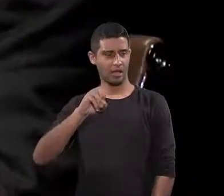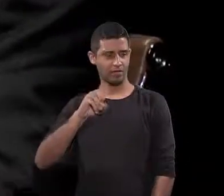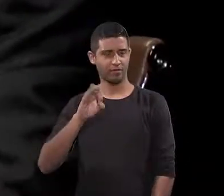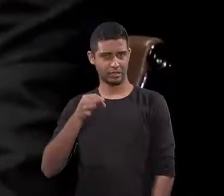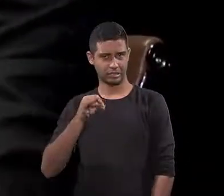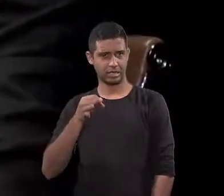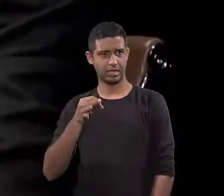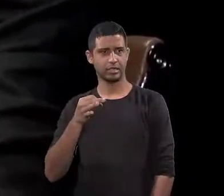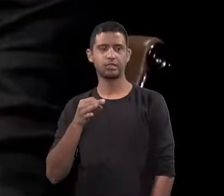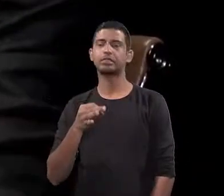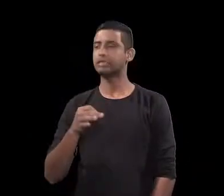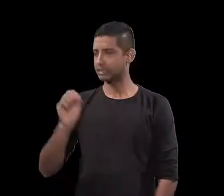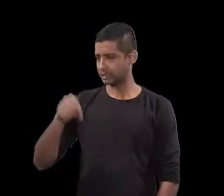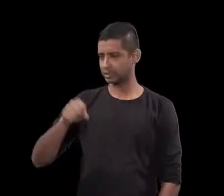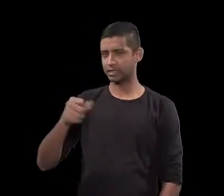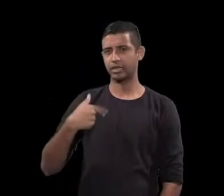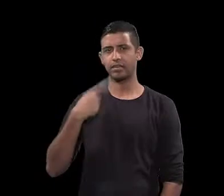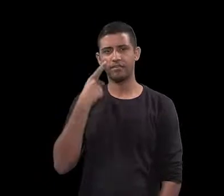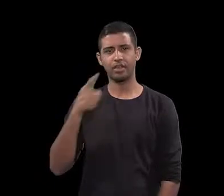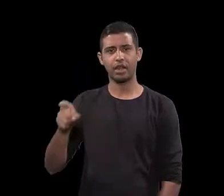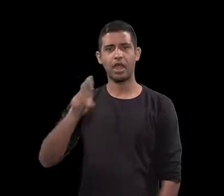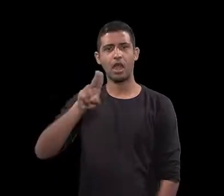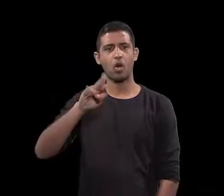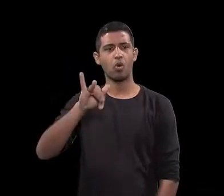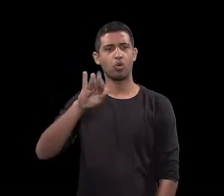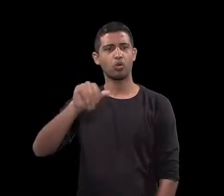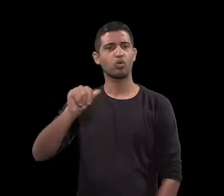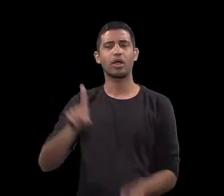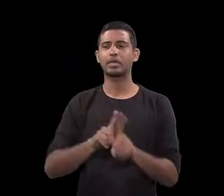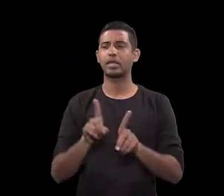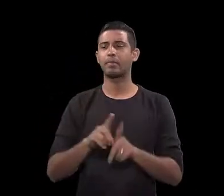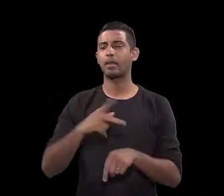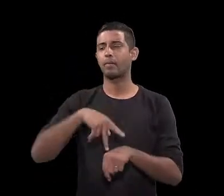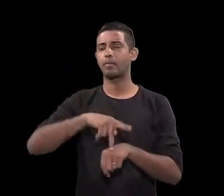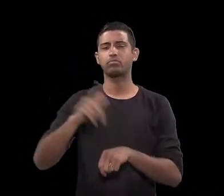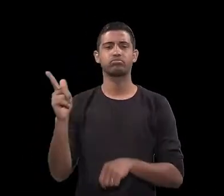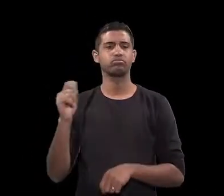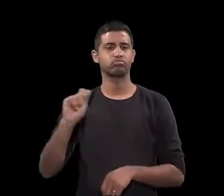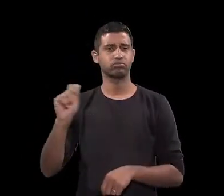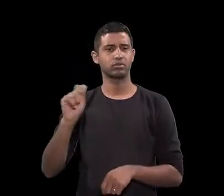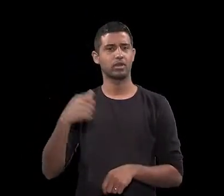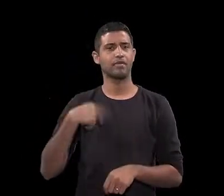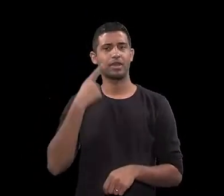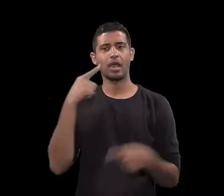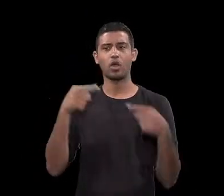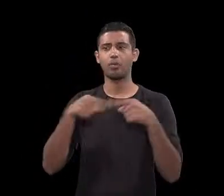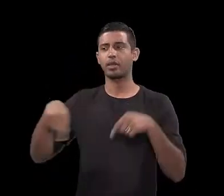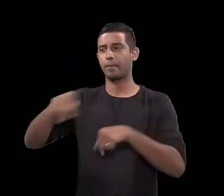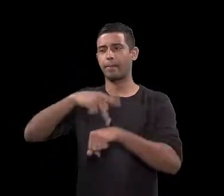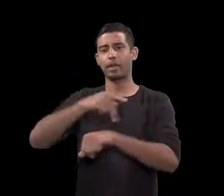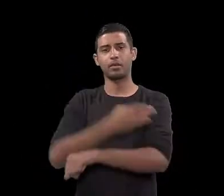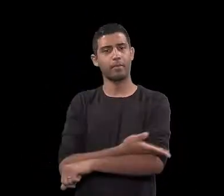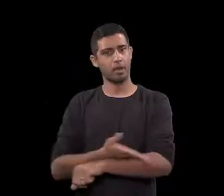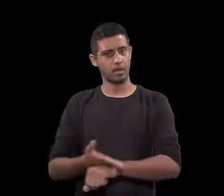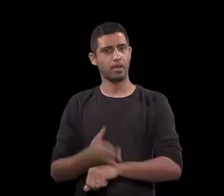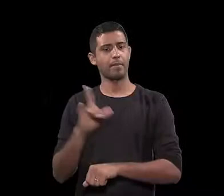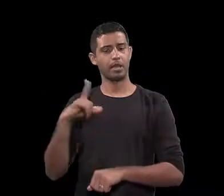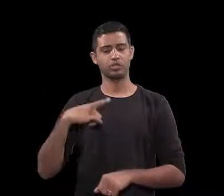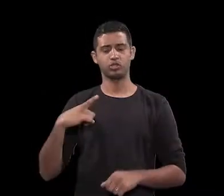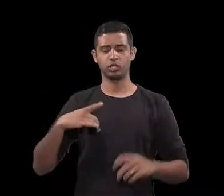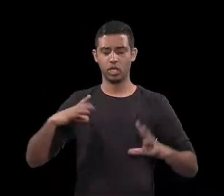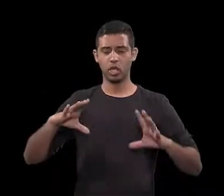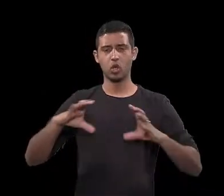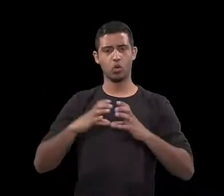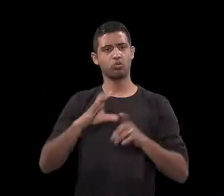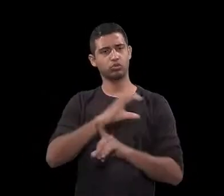cultura afro-uruguaia. Claro, que é uma coisa negada. O Uruguai, como a Argentina, por muito tempo tem sido considerado um país branco,